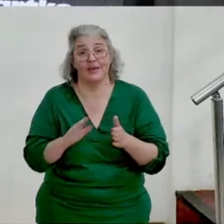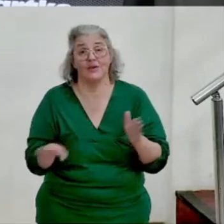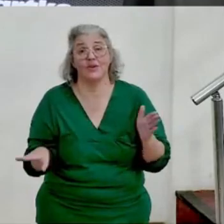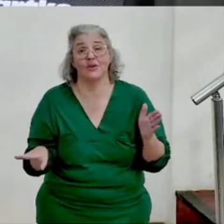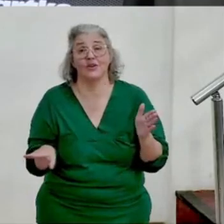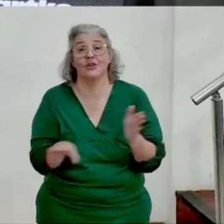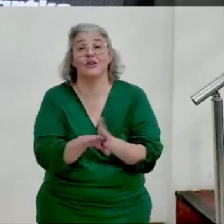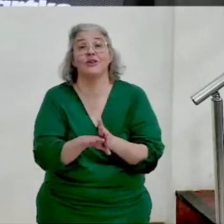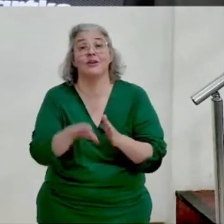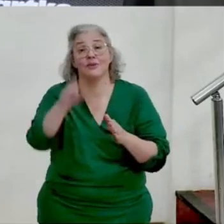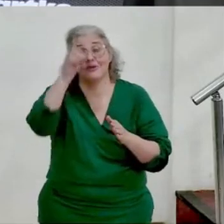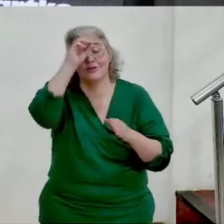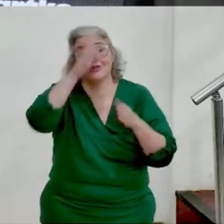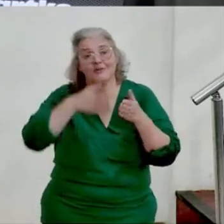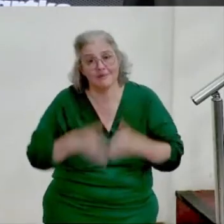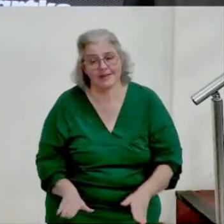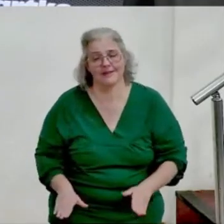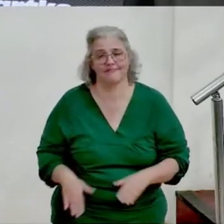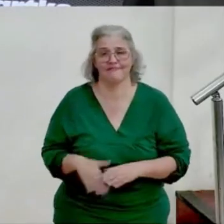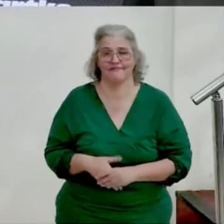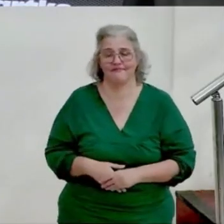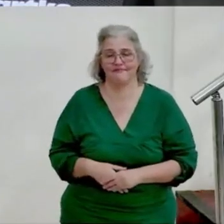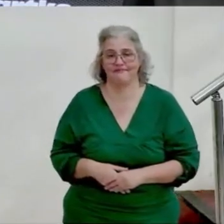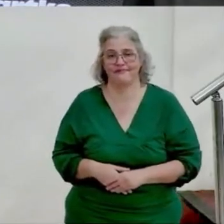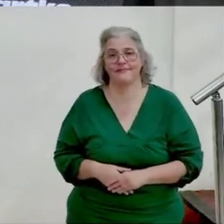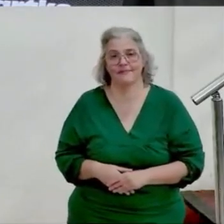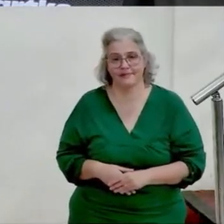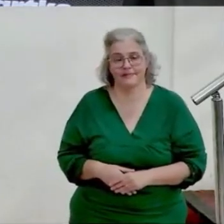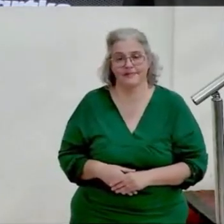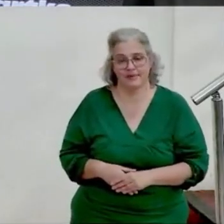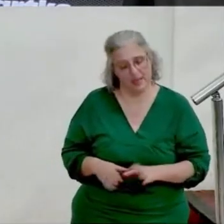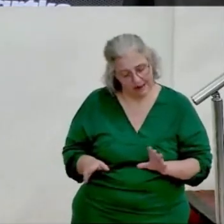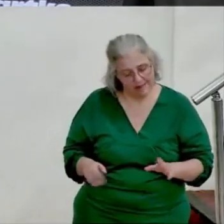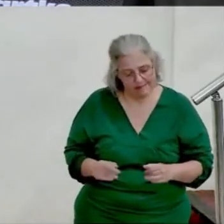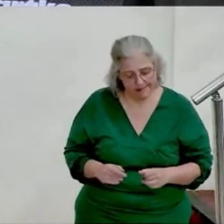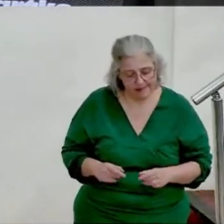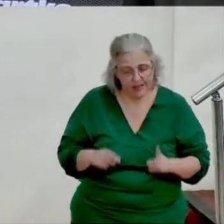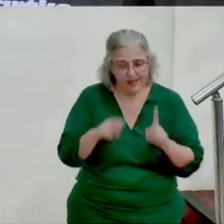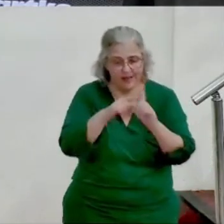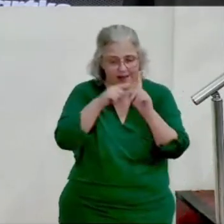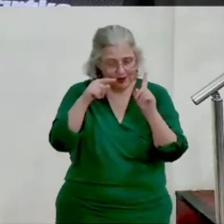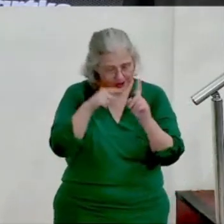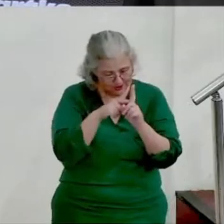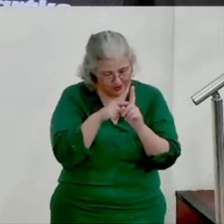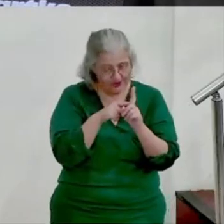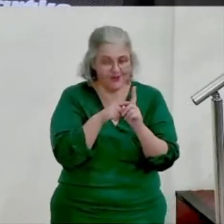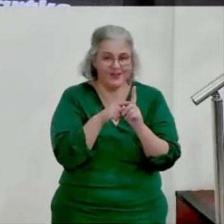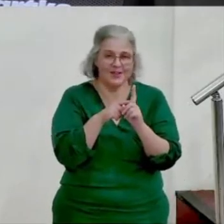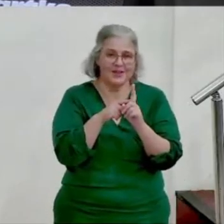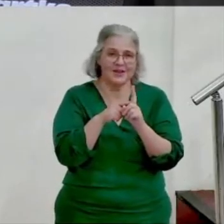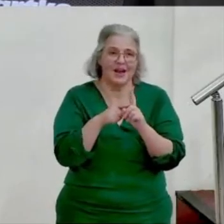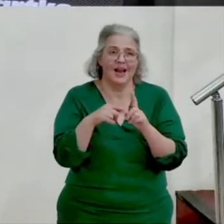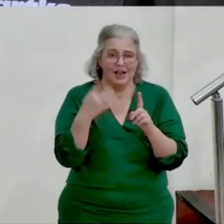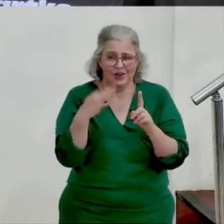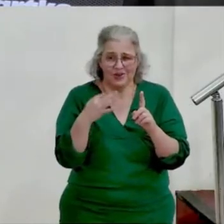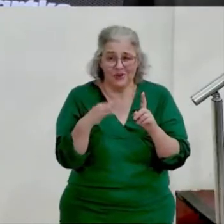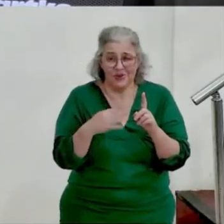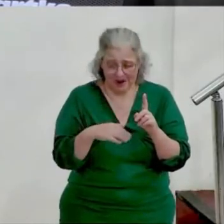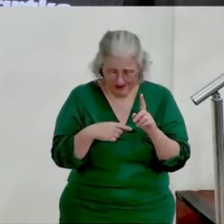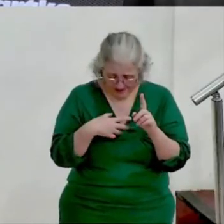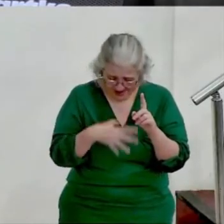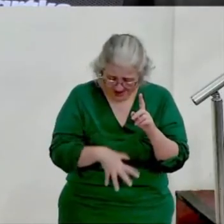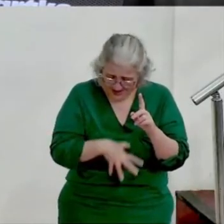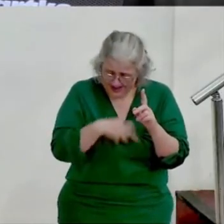A diferença é que as dores de parto conduzem a uma bênção indescritível, ter filhos. Maravilha, bênção do Senhor.